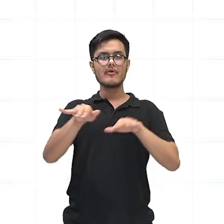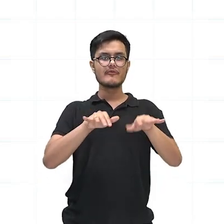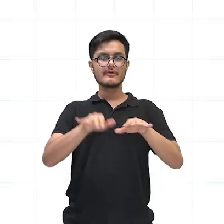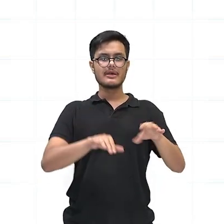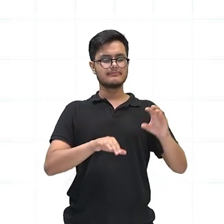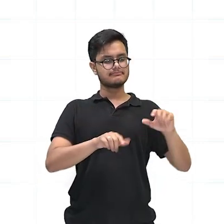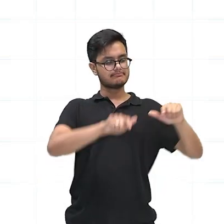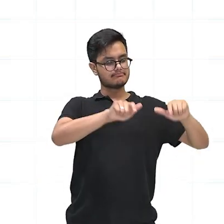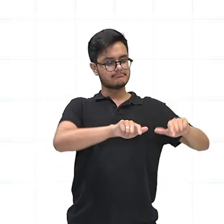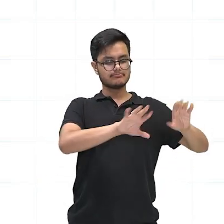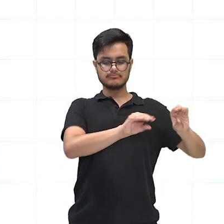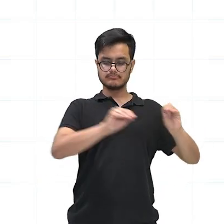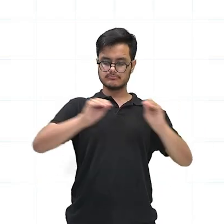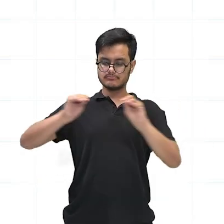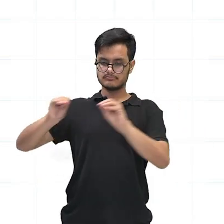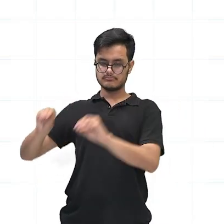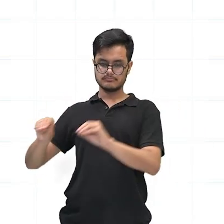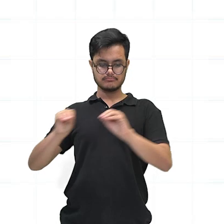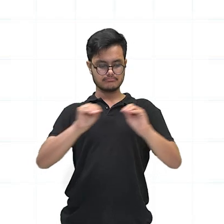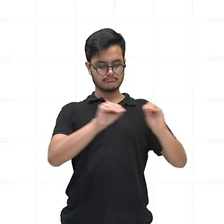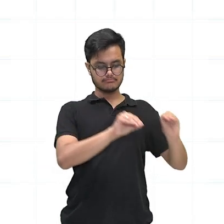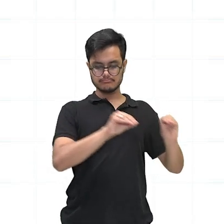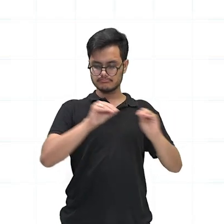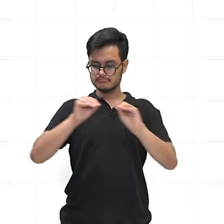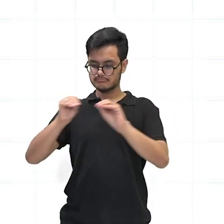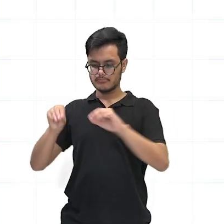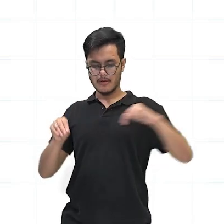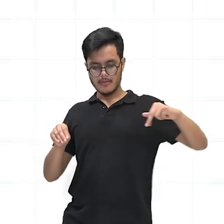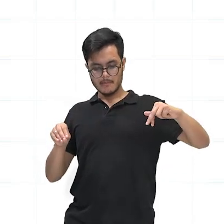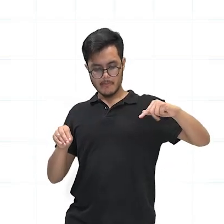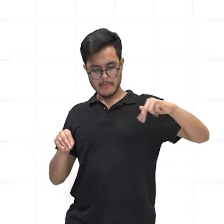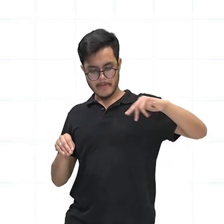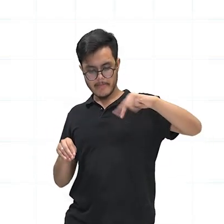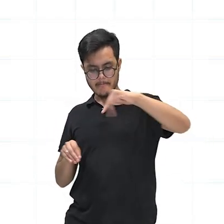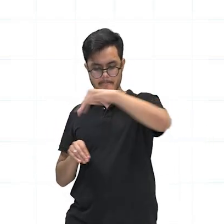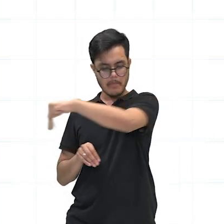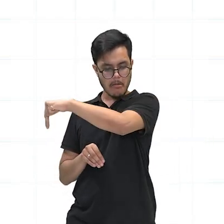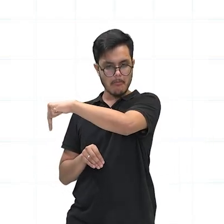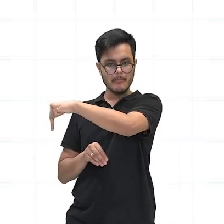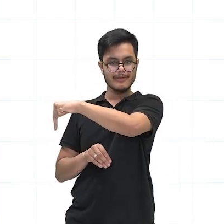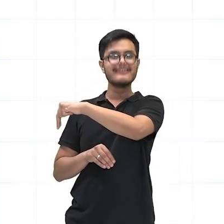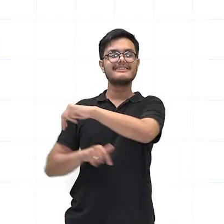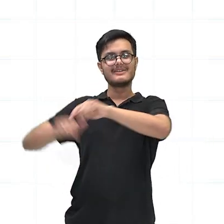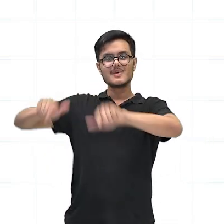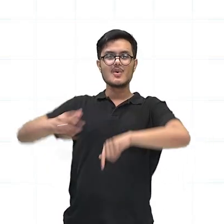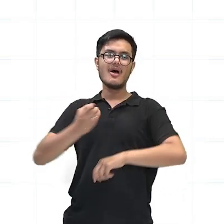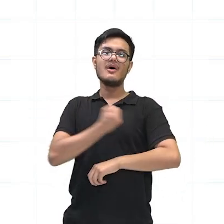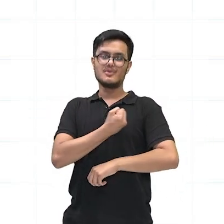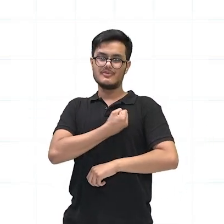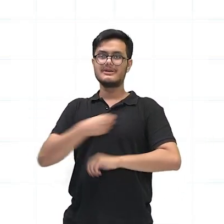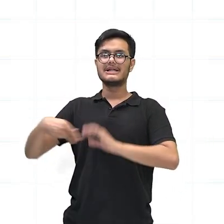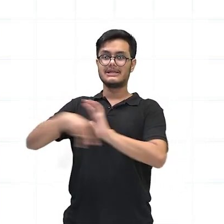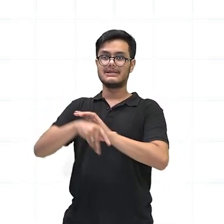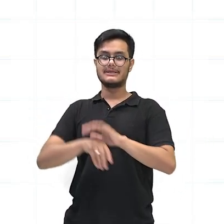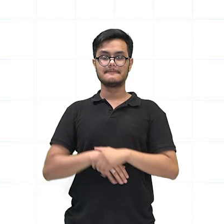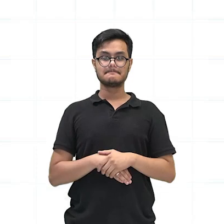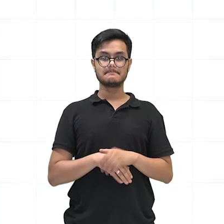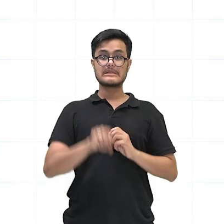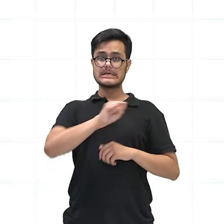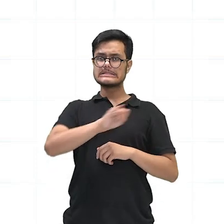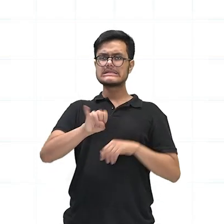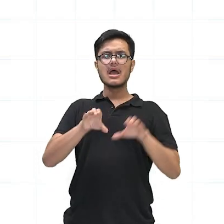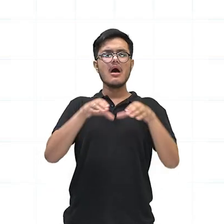ao ponto B, né? E contabiliza-se uma corrida, um run, tá bom? Se a